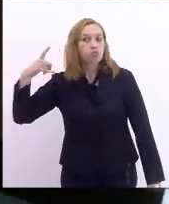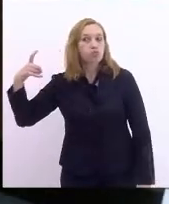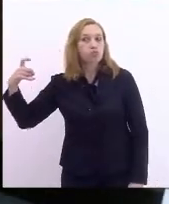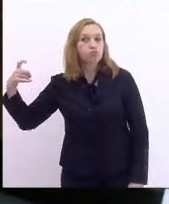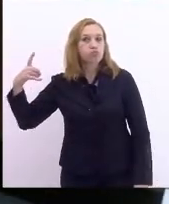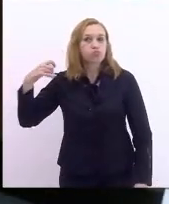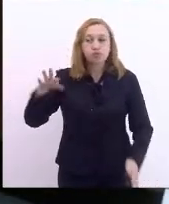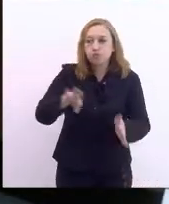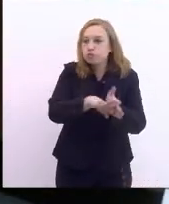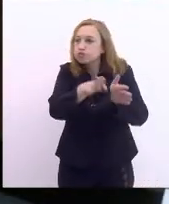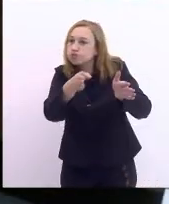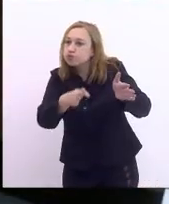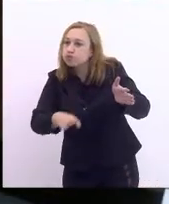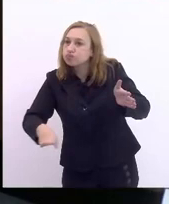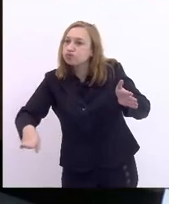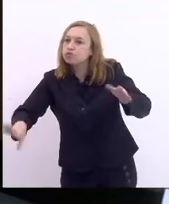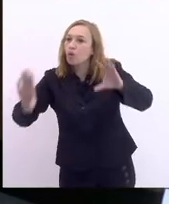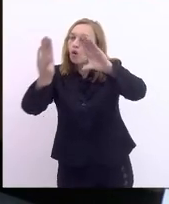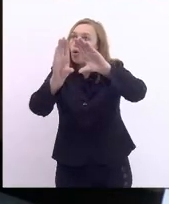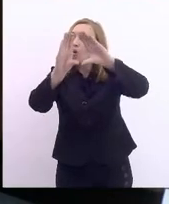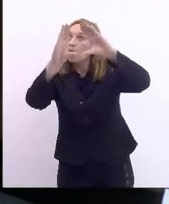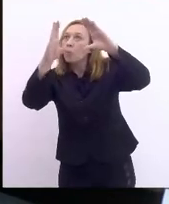sexo é